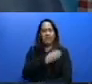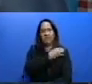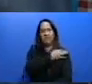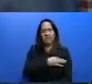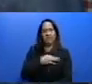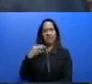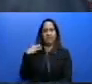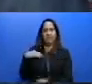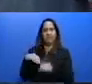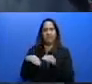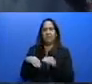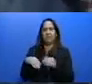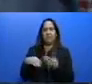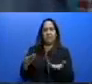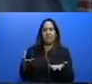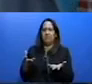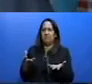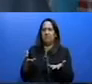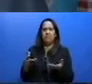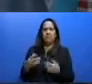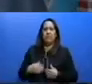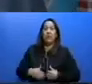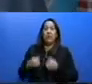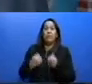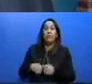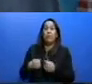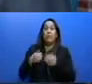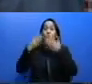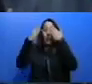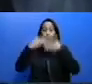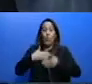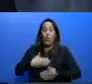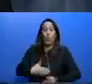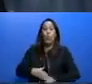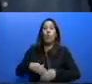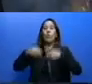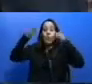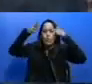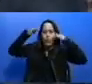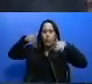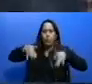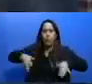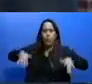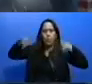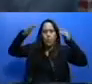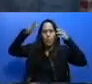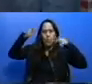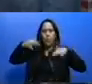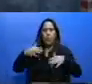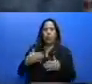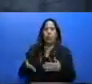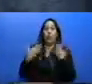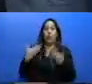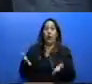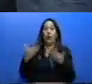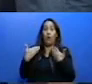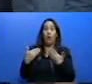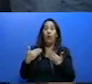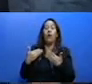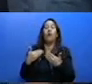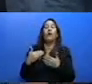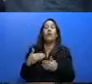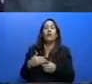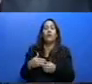cavada, bermuda. O que está acontecendo? O corpo dele está perdendo calor para o ambiente. Já